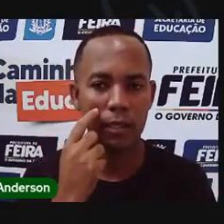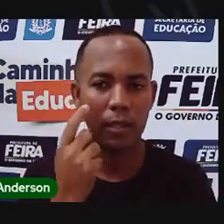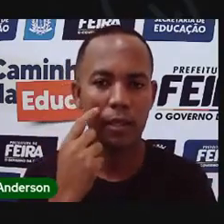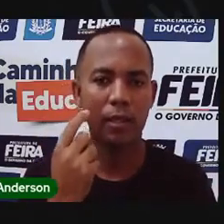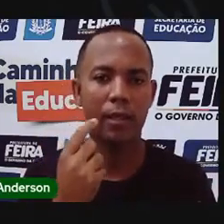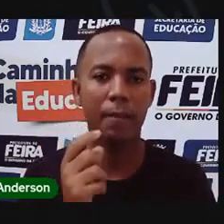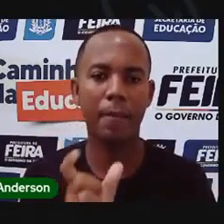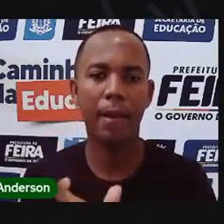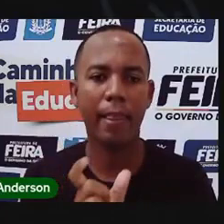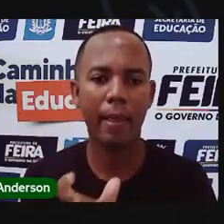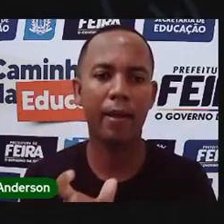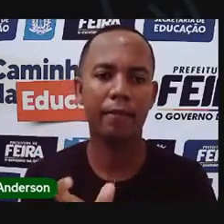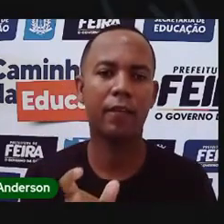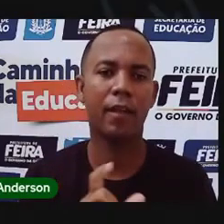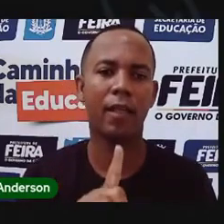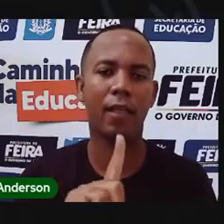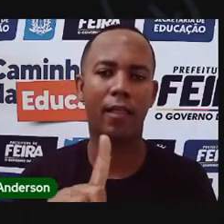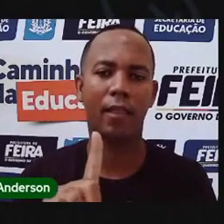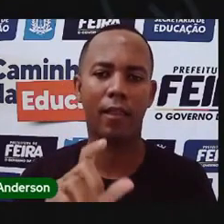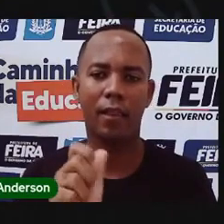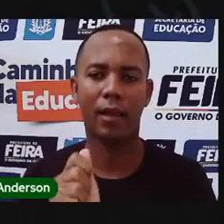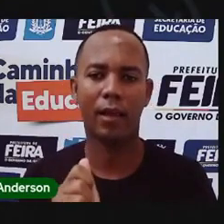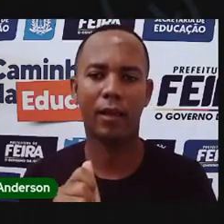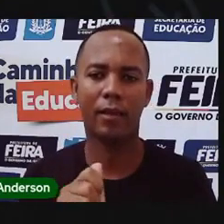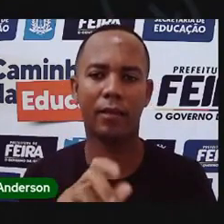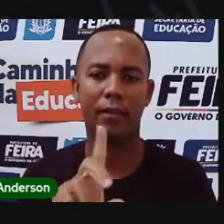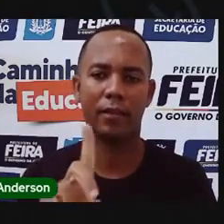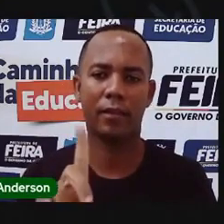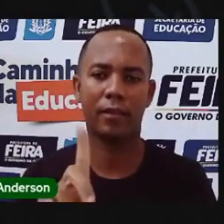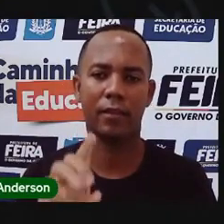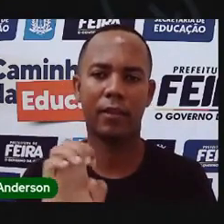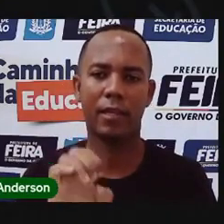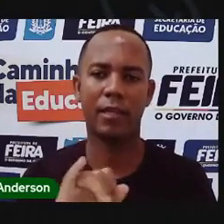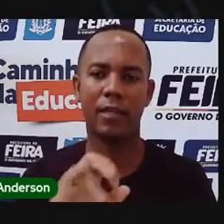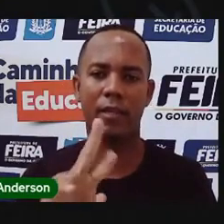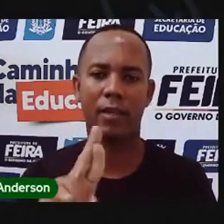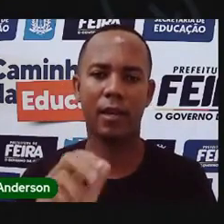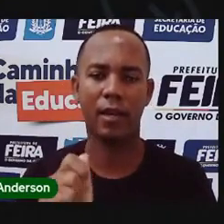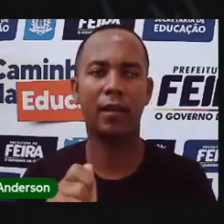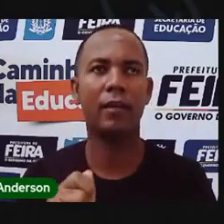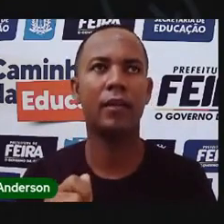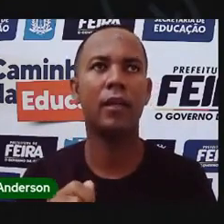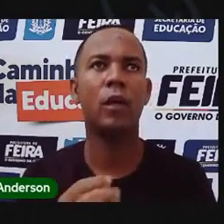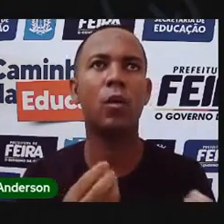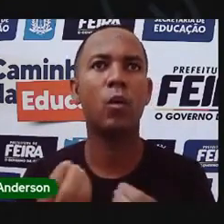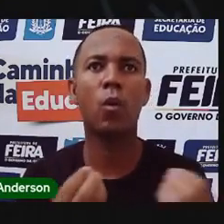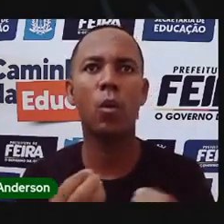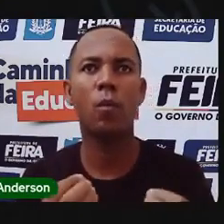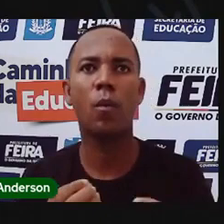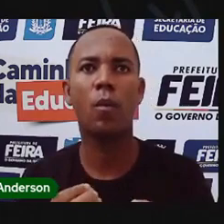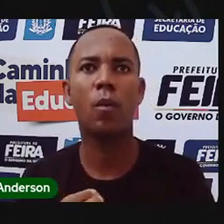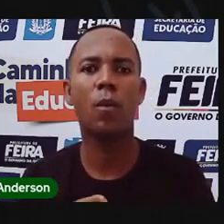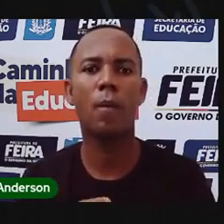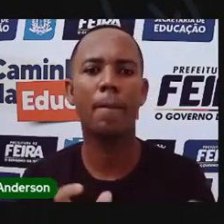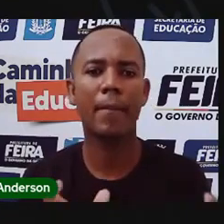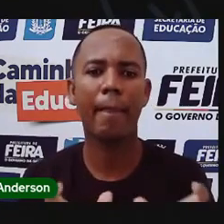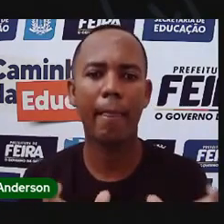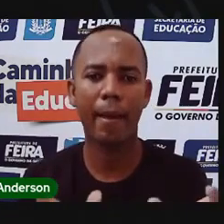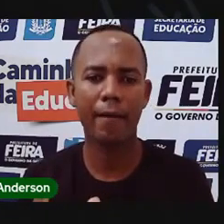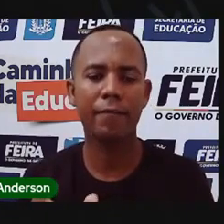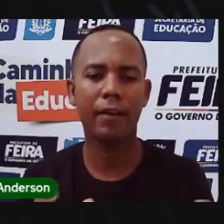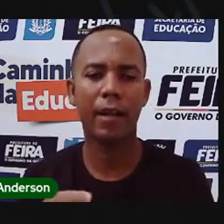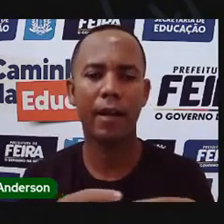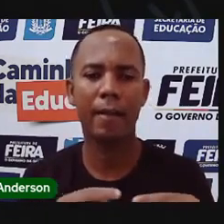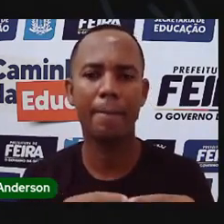com feira? Vamos lá? Salvador. Que palavra eu posso rimar com Salvador? Tá? Que tem esse